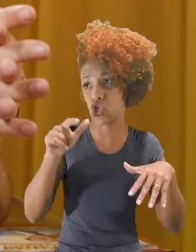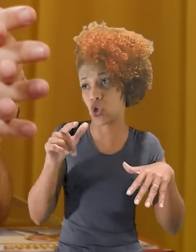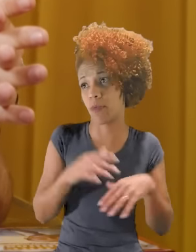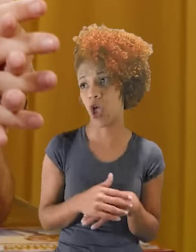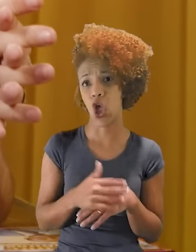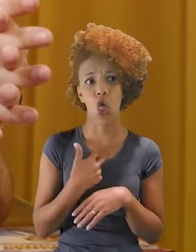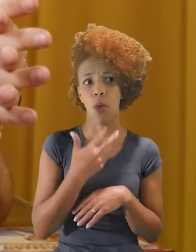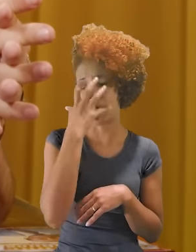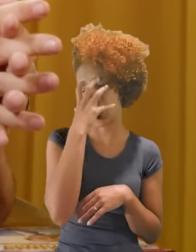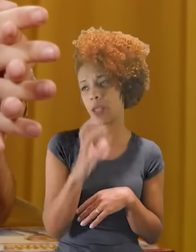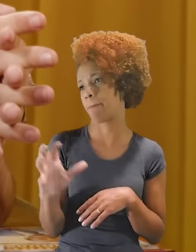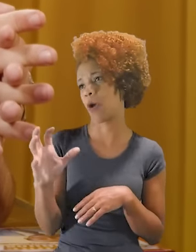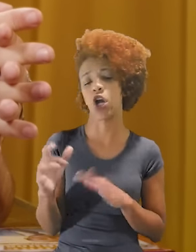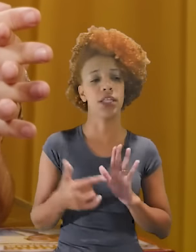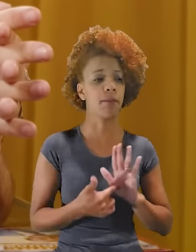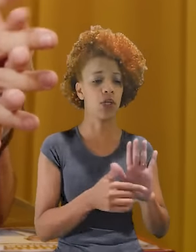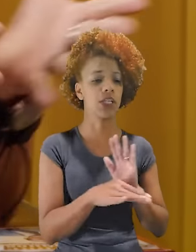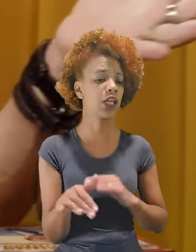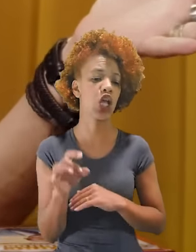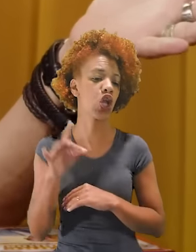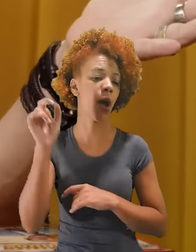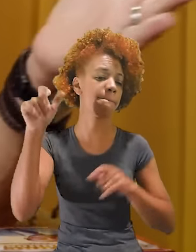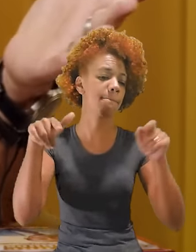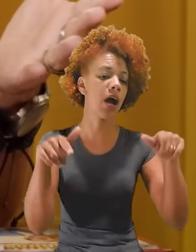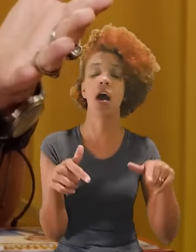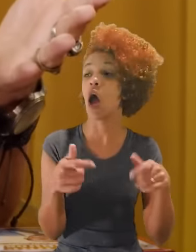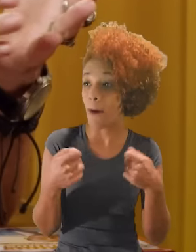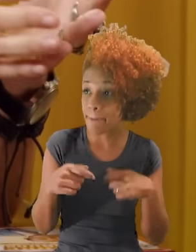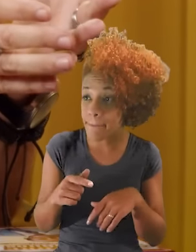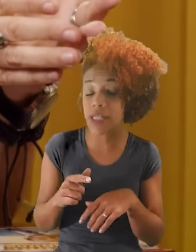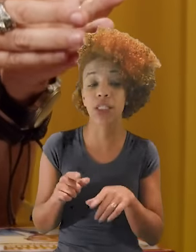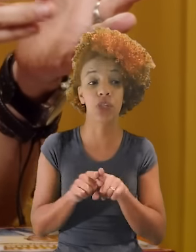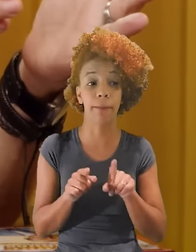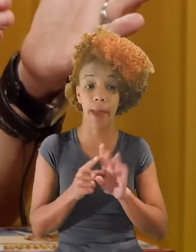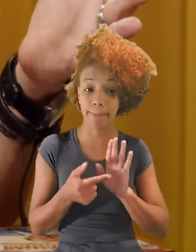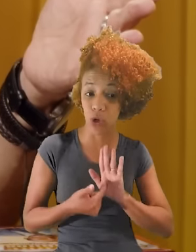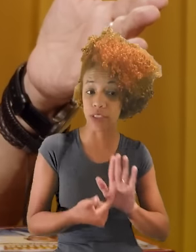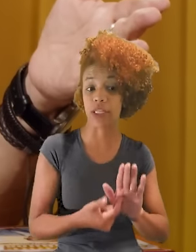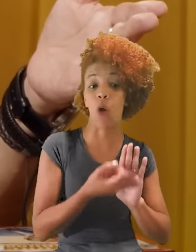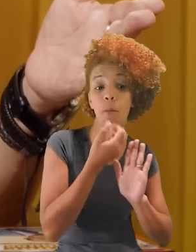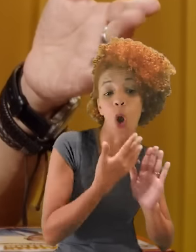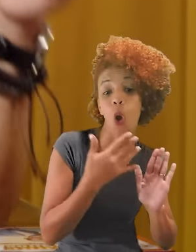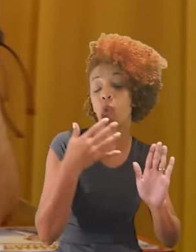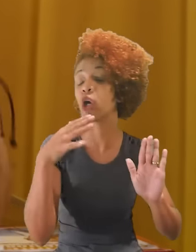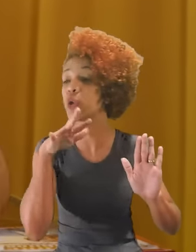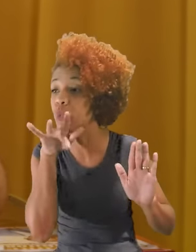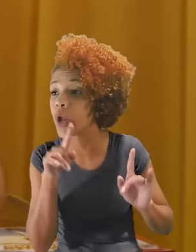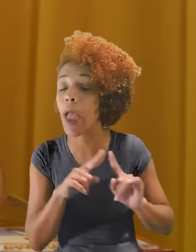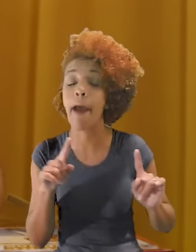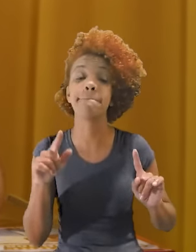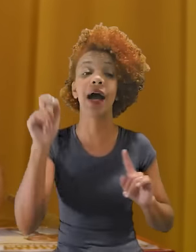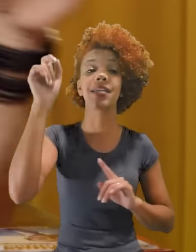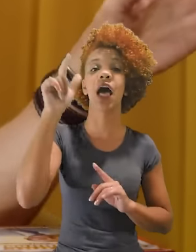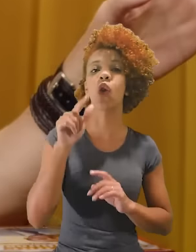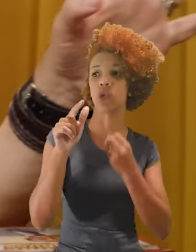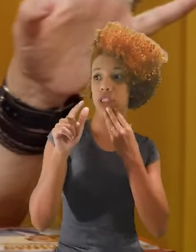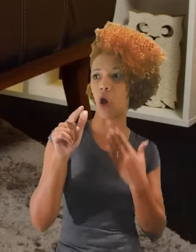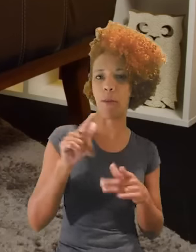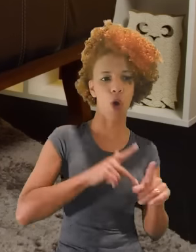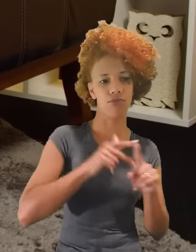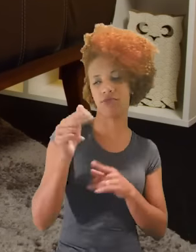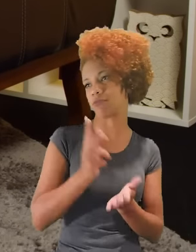Eu não posso ser hipócrita e mostrar para as crianças que o mundo só existe luz. Eu tenho que mostrar que existe as duas coisas, mas a luz sempre vence. A luz sempre